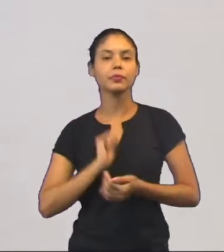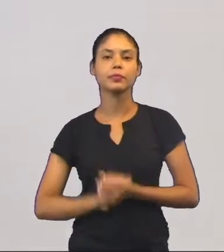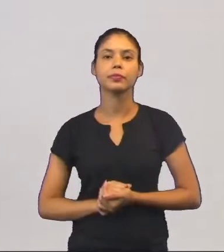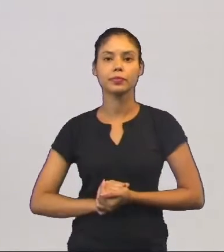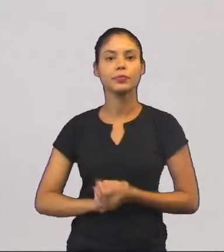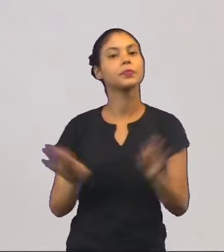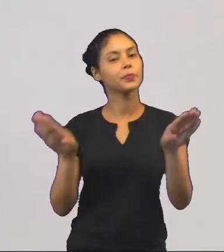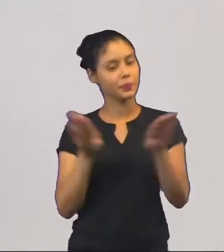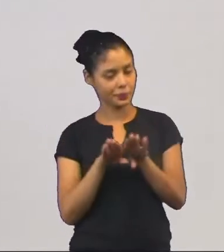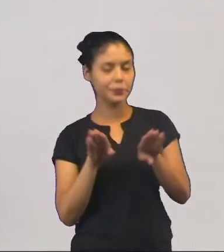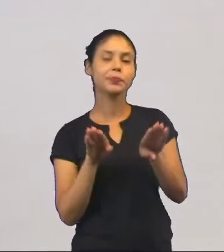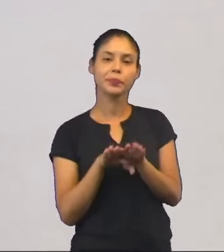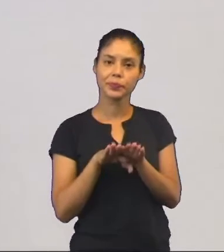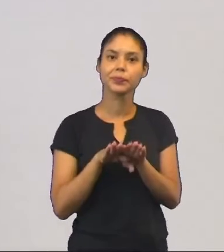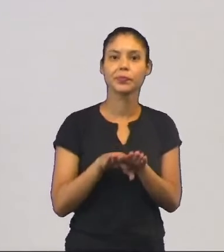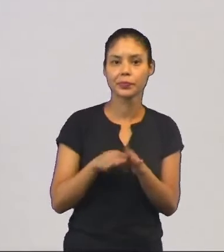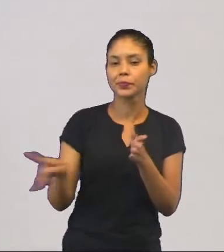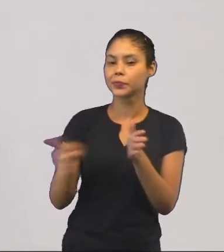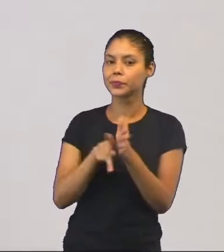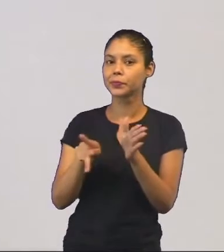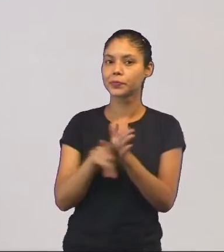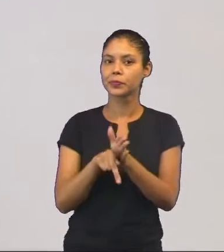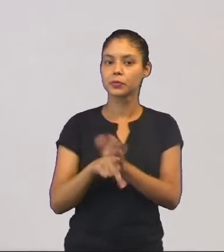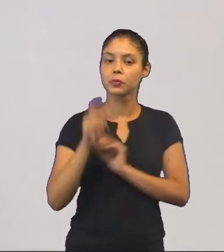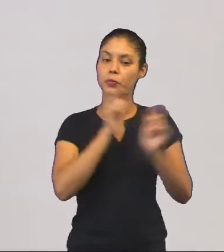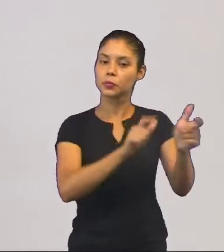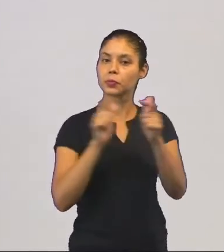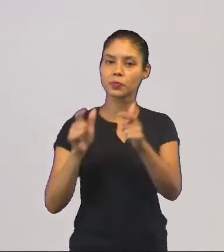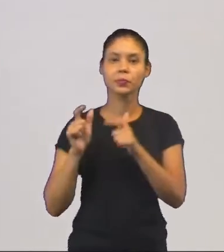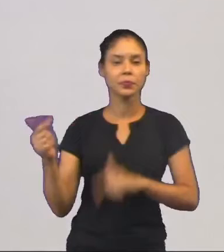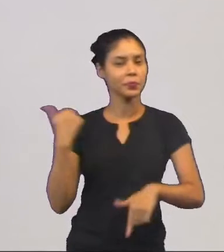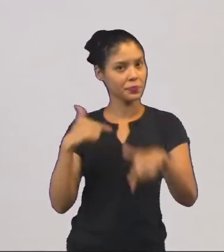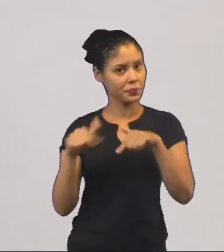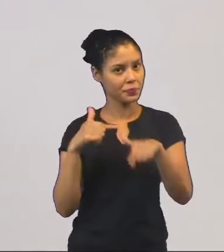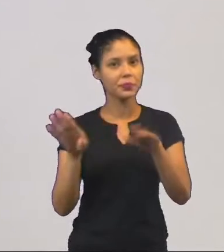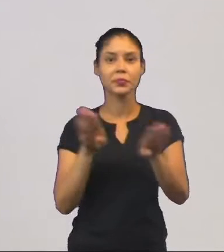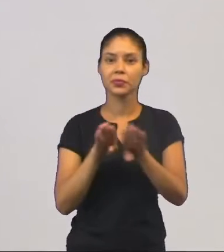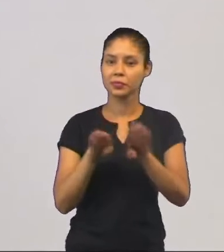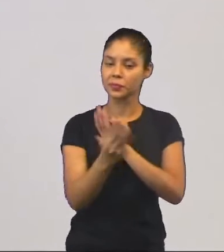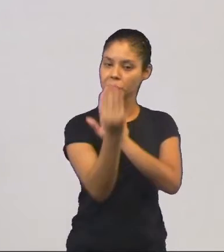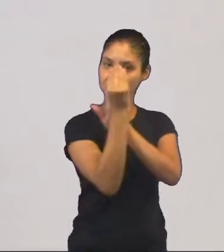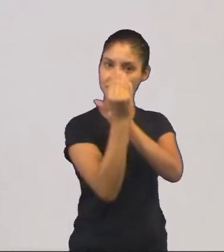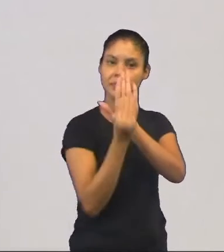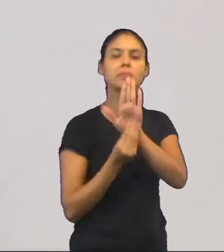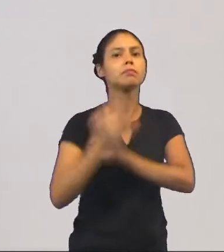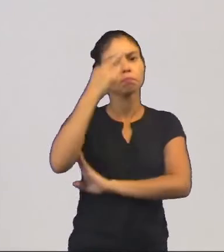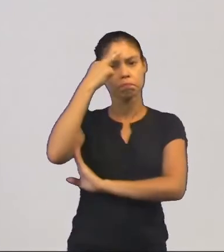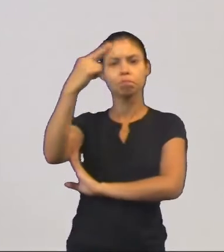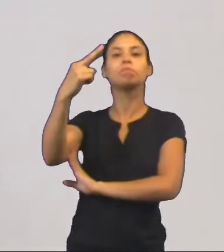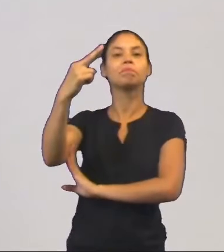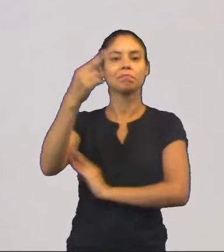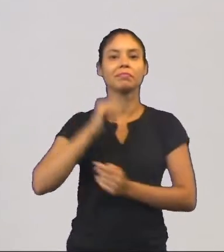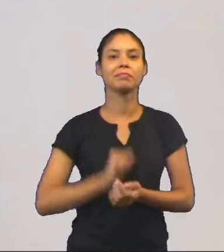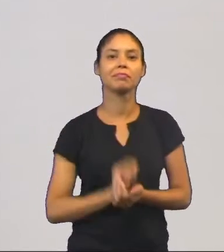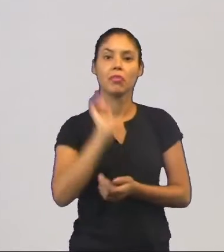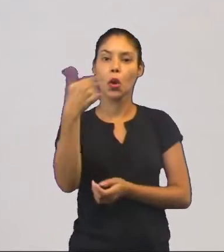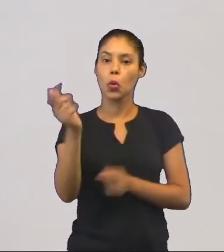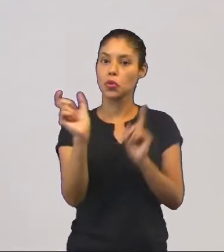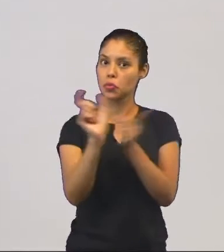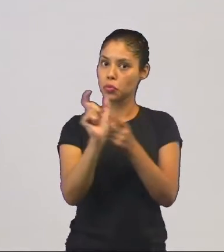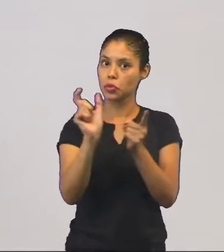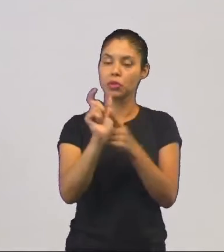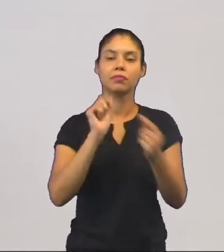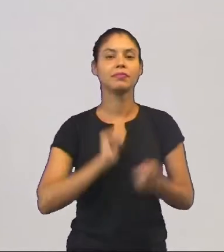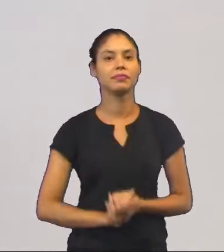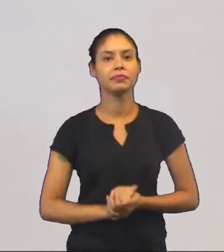trabalhadores, também em seus respectivos ambientes de trabalho, têm referência de autoridade. Ou, em outras